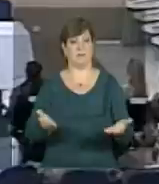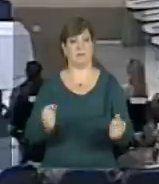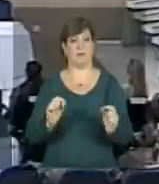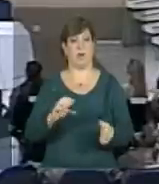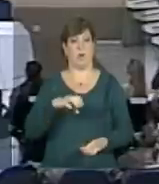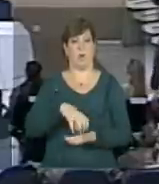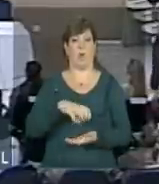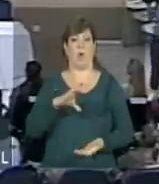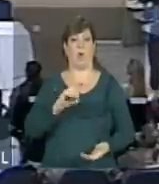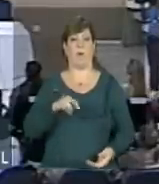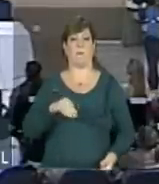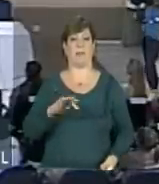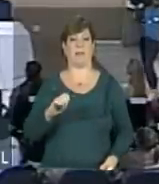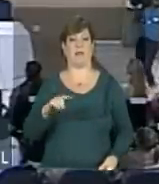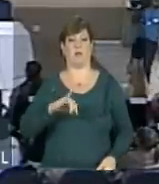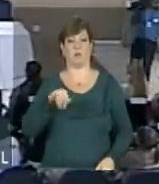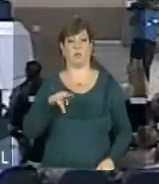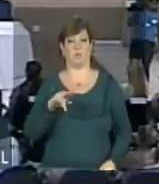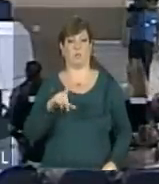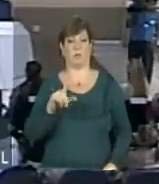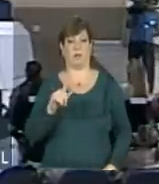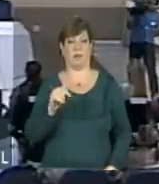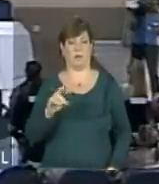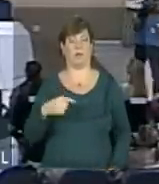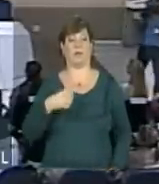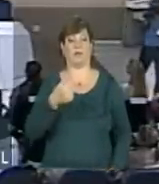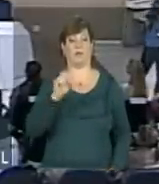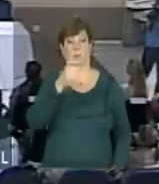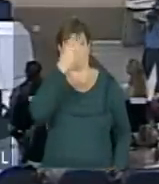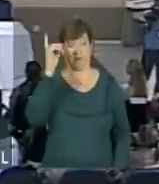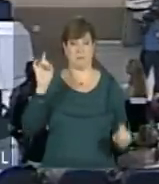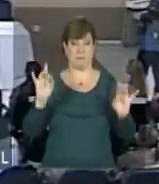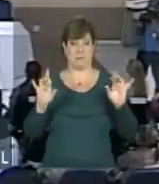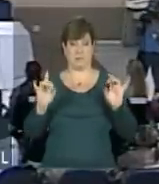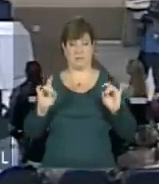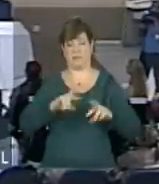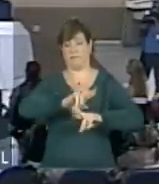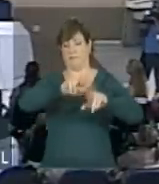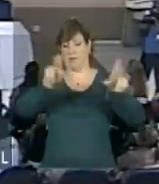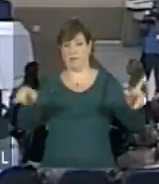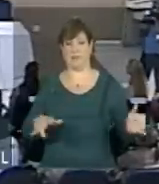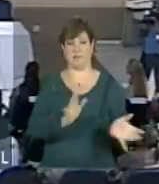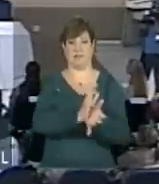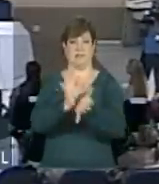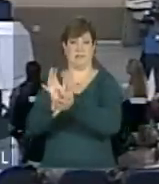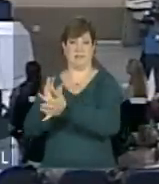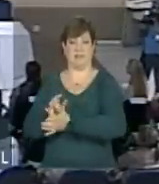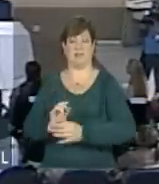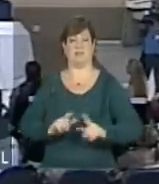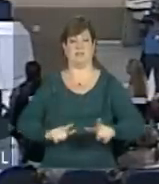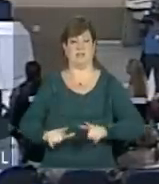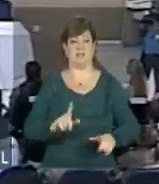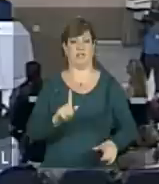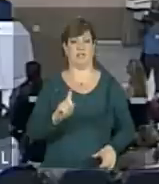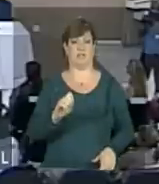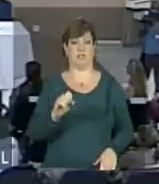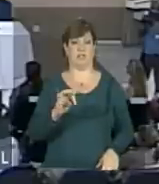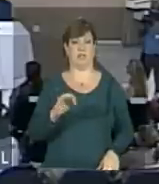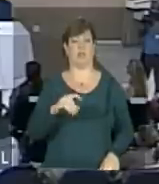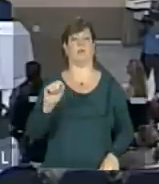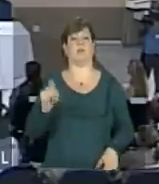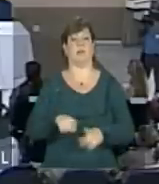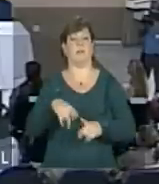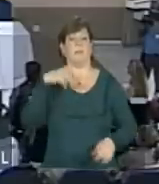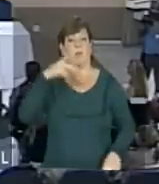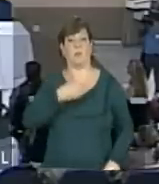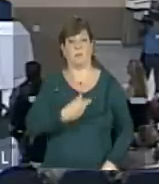Comitê Julgador, composto por 18 especialistas em diversas áreas de gestão e de políticas públicas, que se dedicaram à